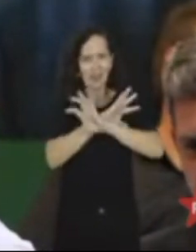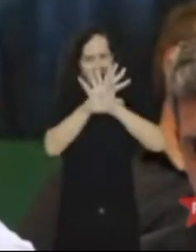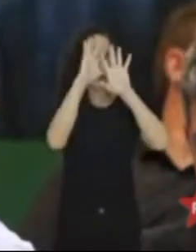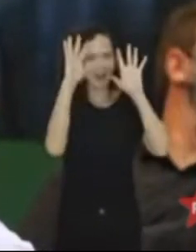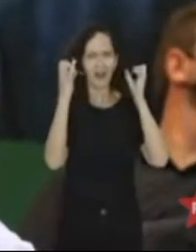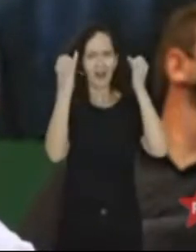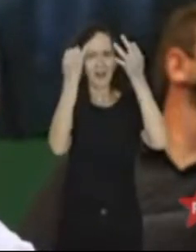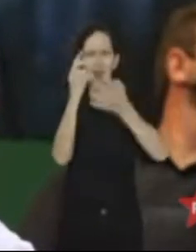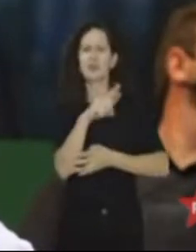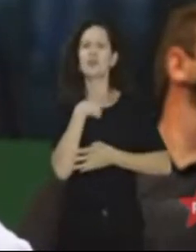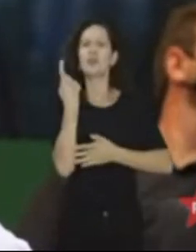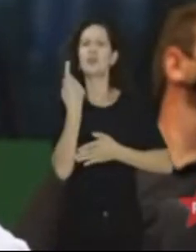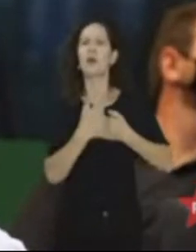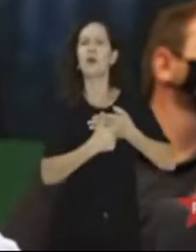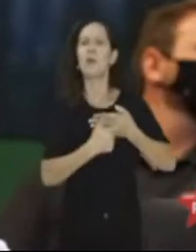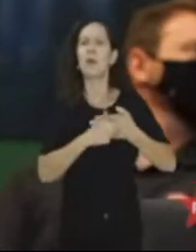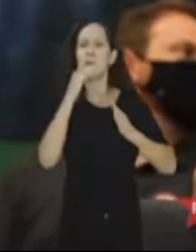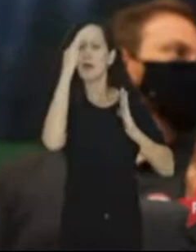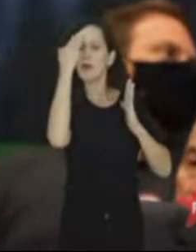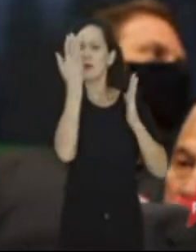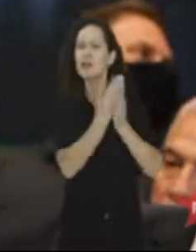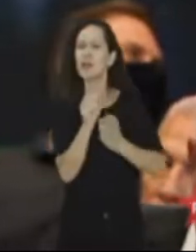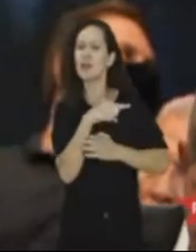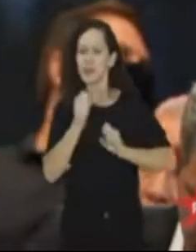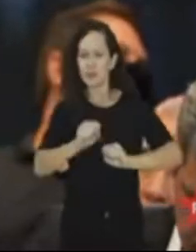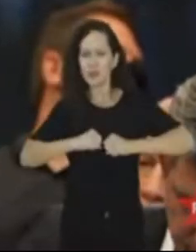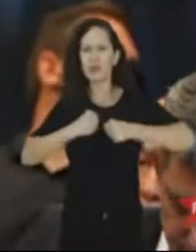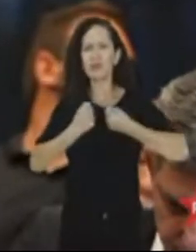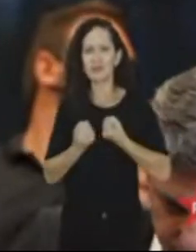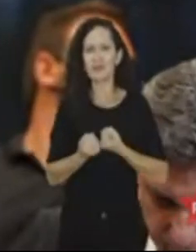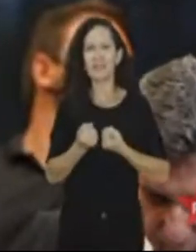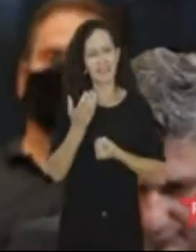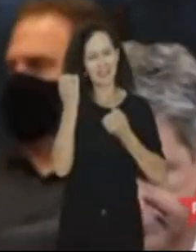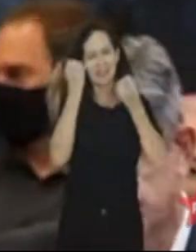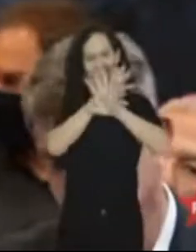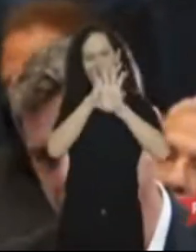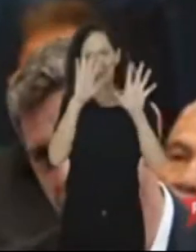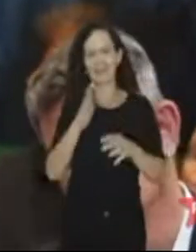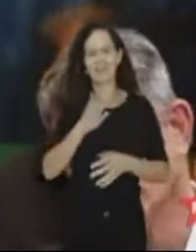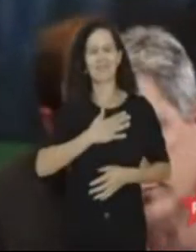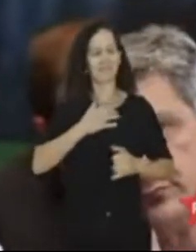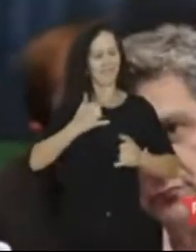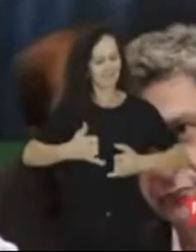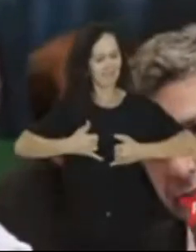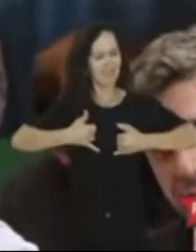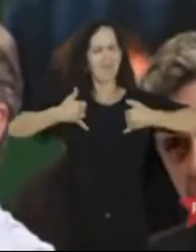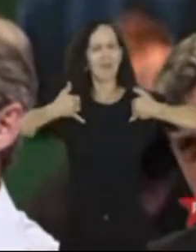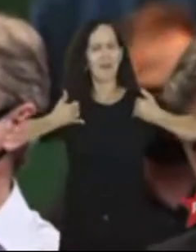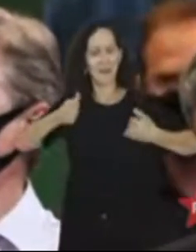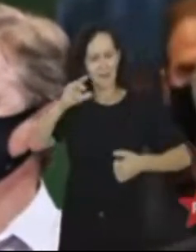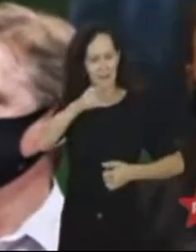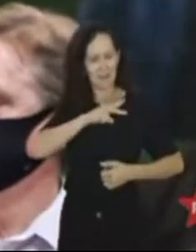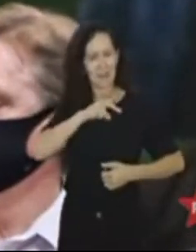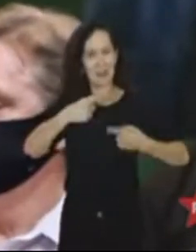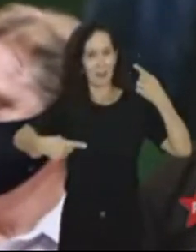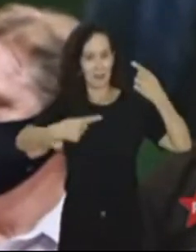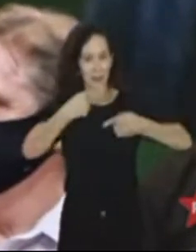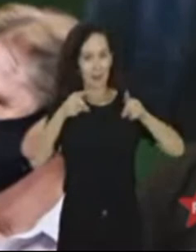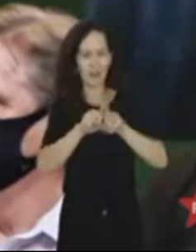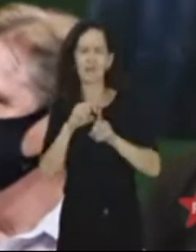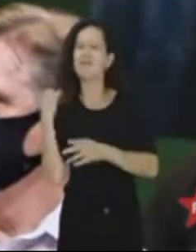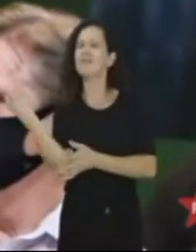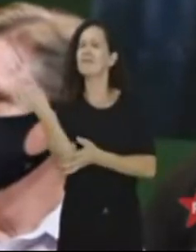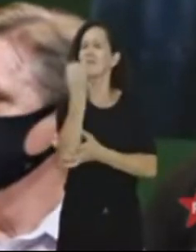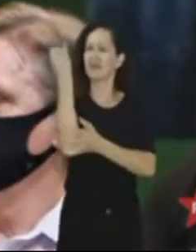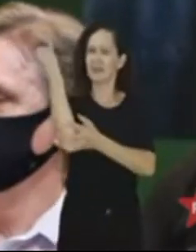que defender, do que nós tínhamos que enfrentar. Então, para mim, é uma honra pessoal e política muito grande